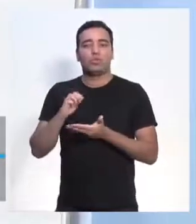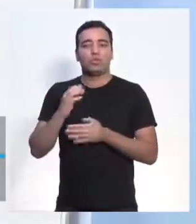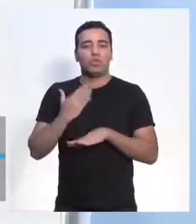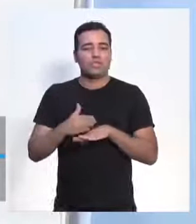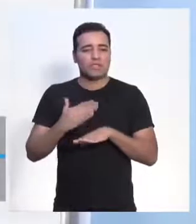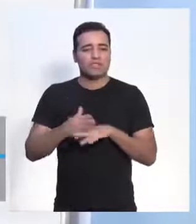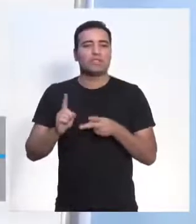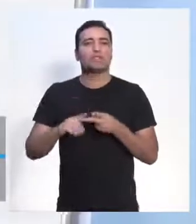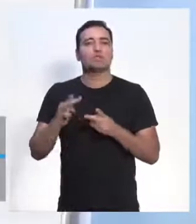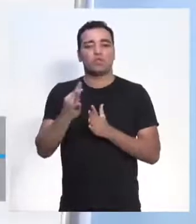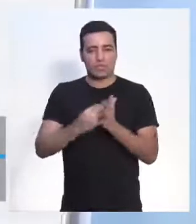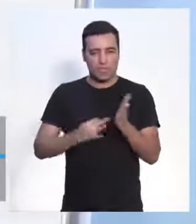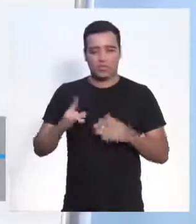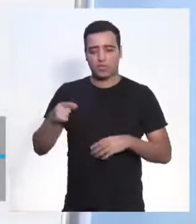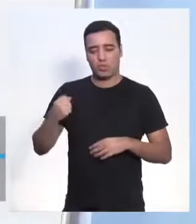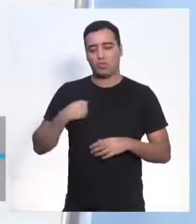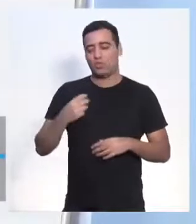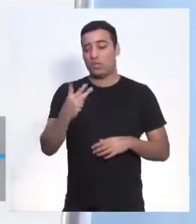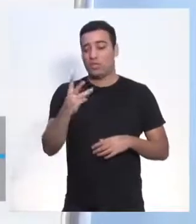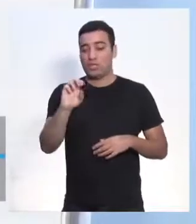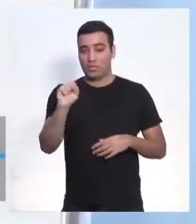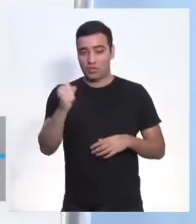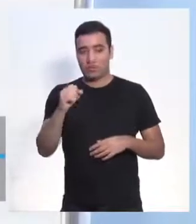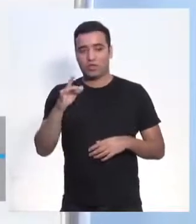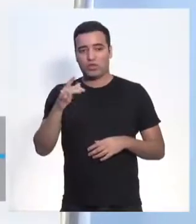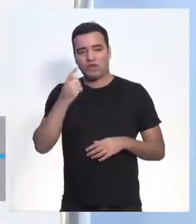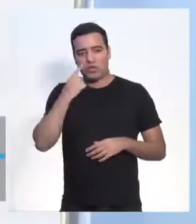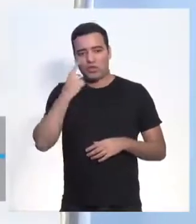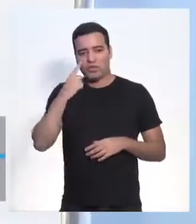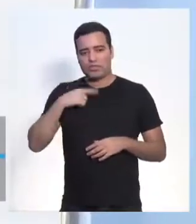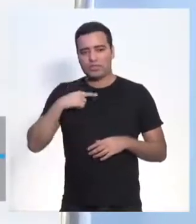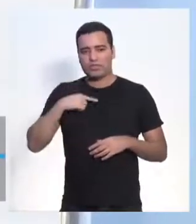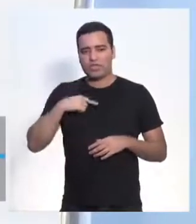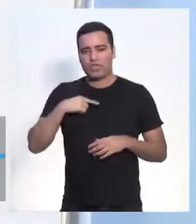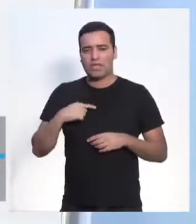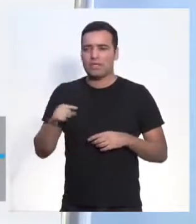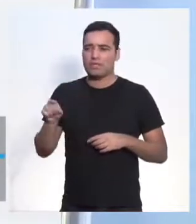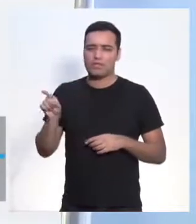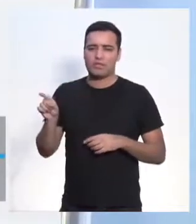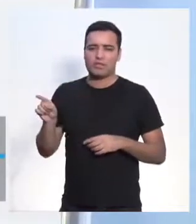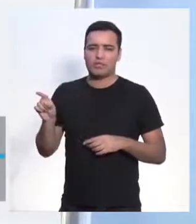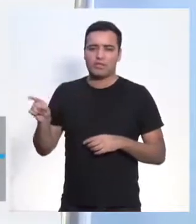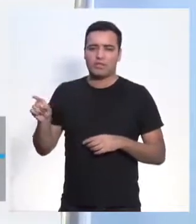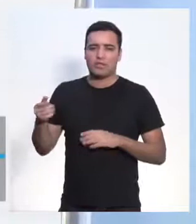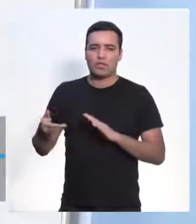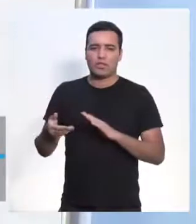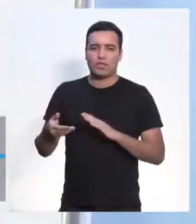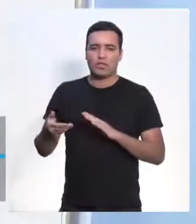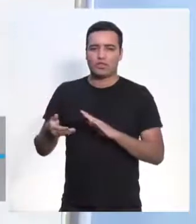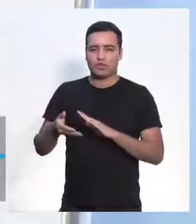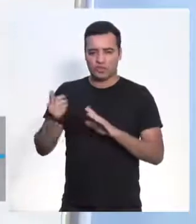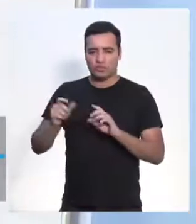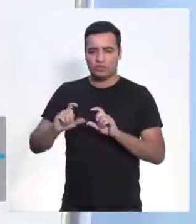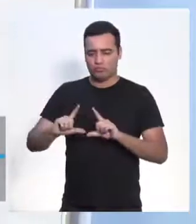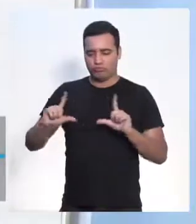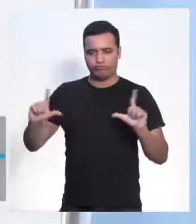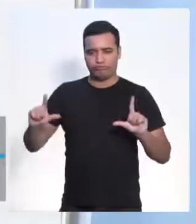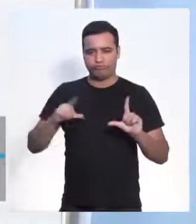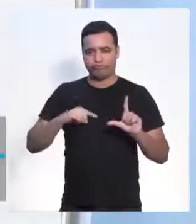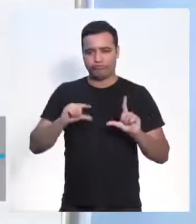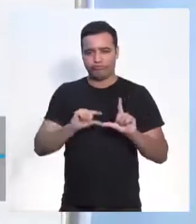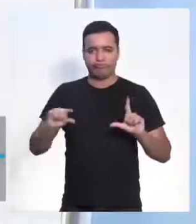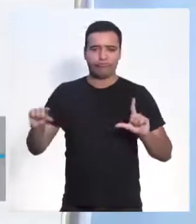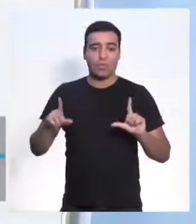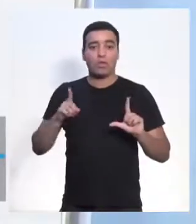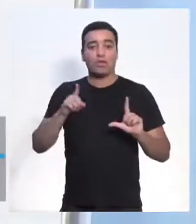o texto estão na página 38, porém, aparece na tela, quando eu tirei da apostila, aparece na tela bem embaixo, tá?